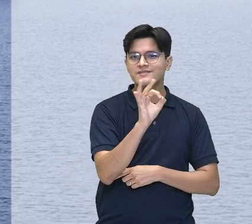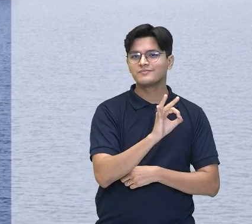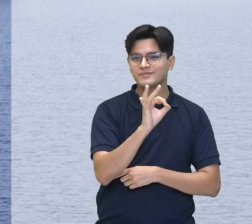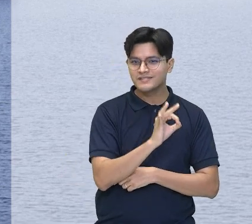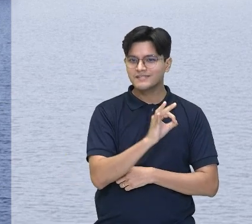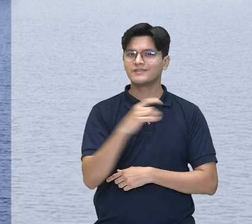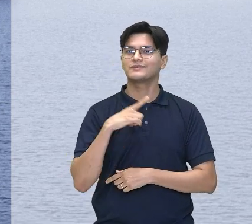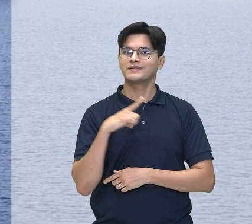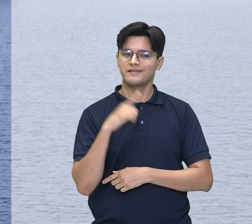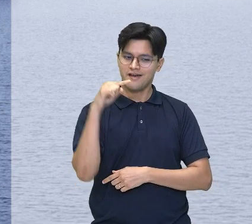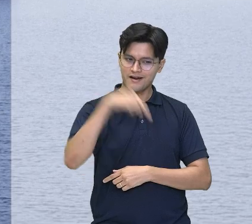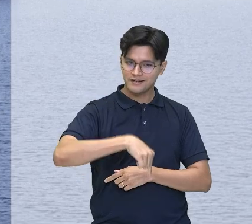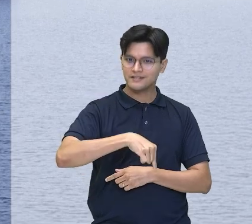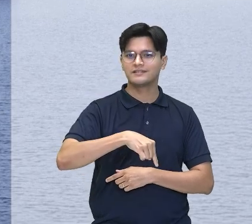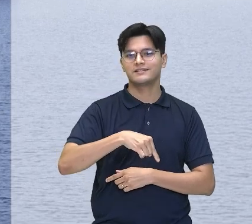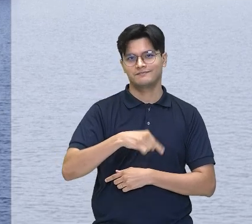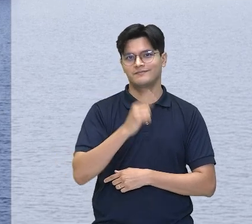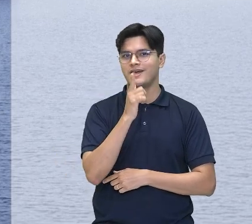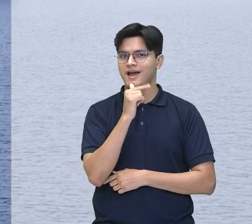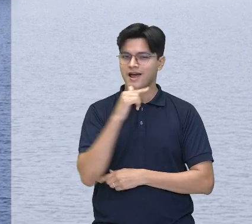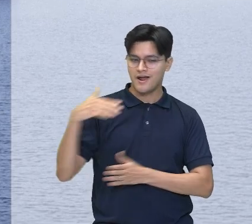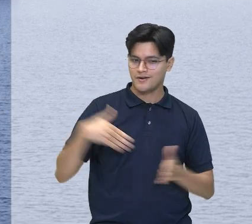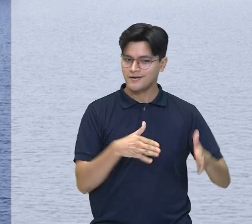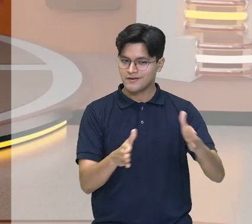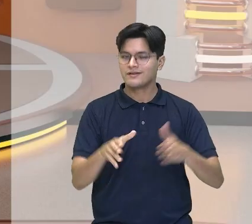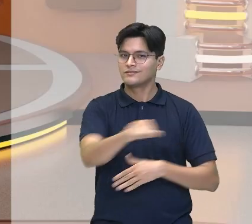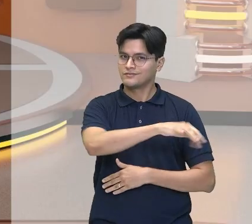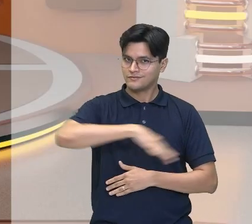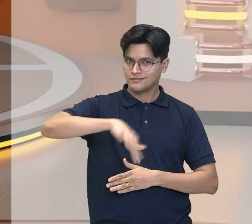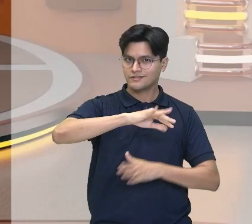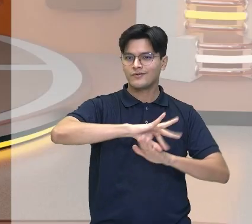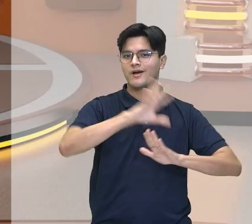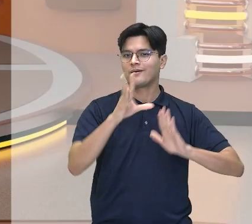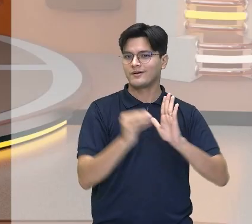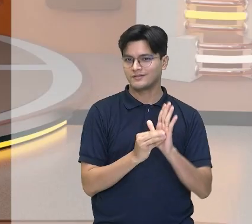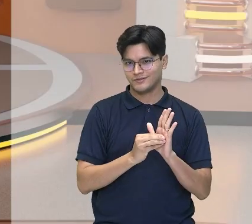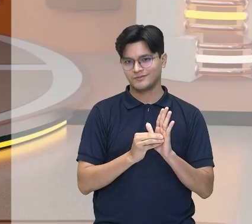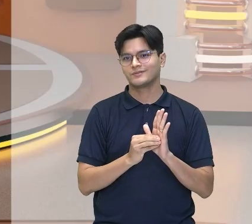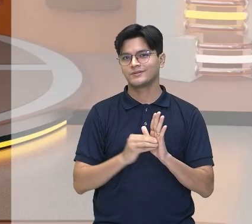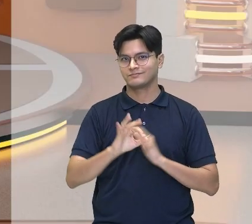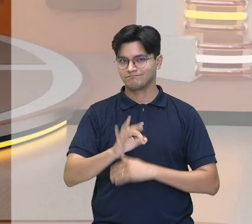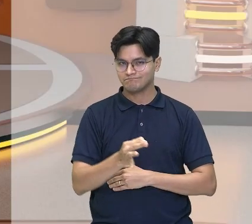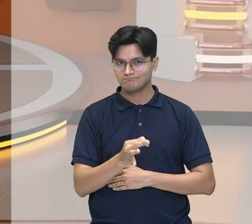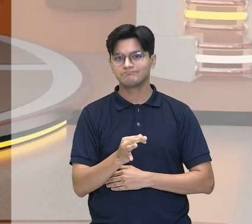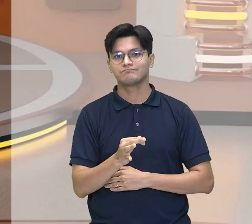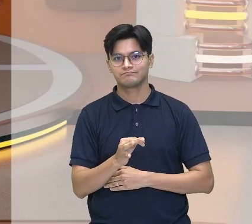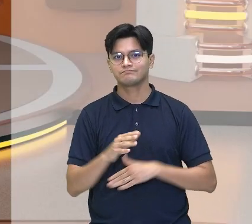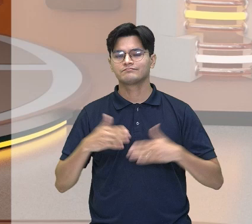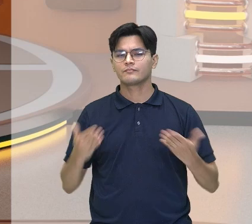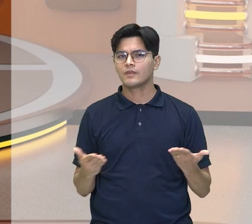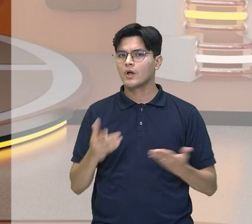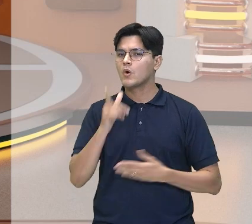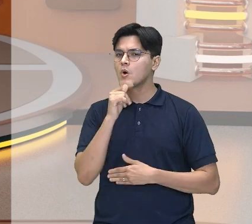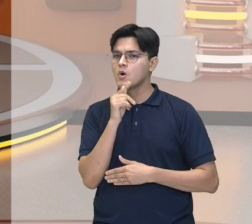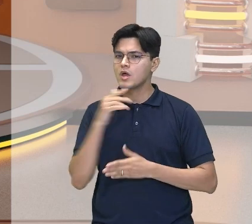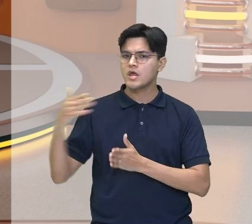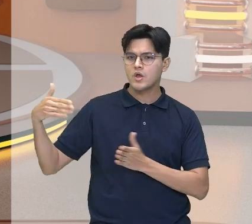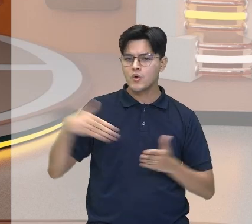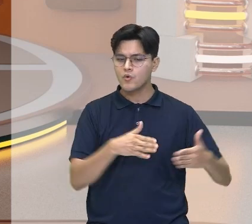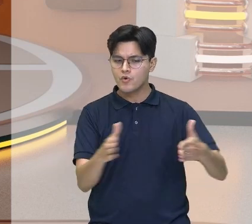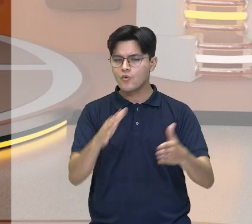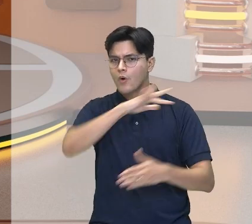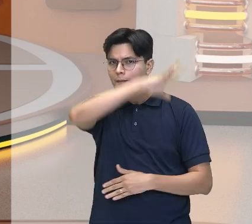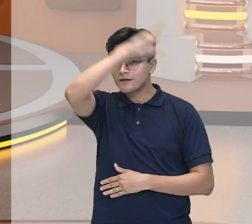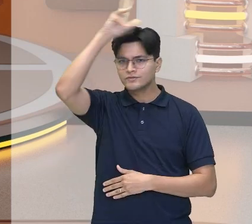sua nascente lá na Cordilheira dos Andes, nas terras do Peru, e ele vai aí